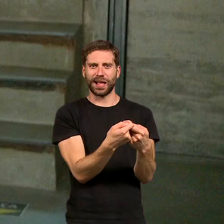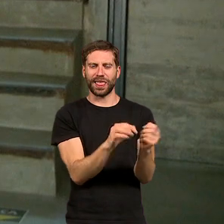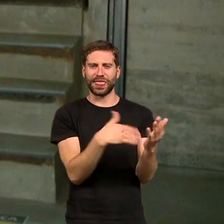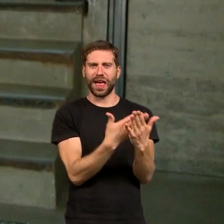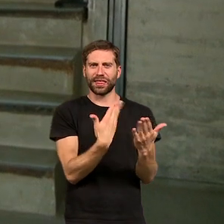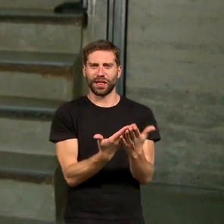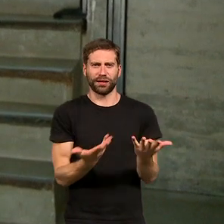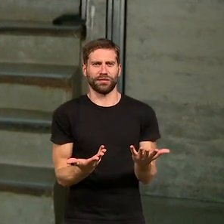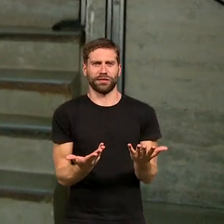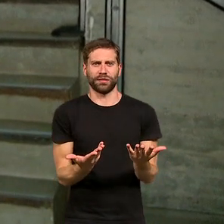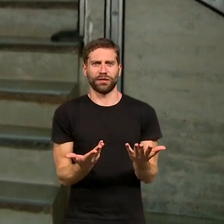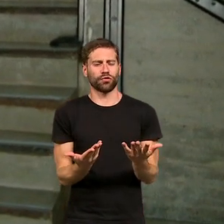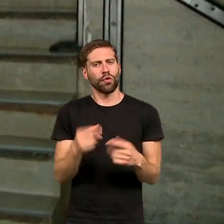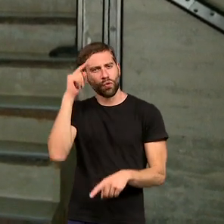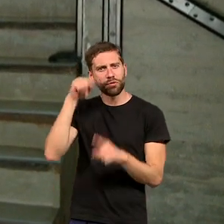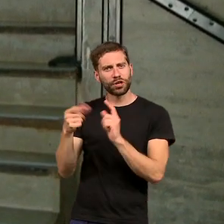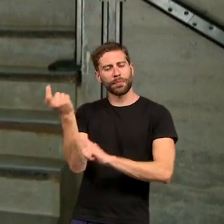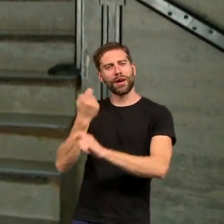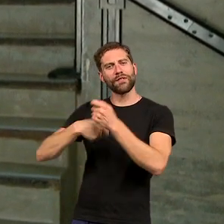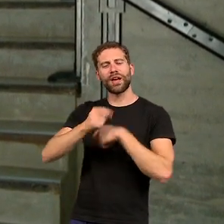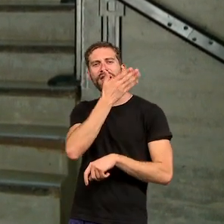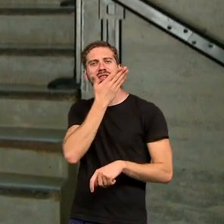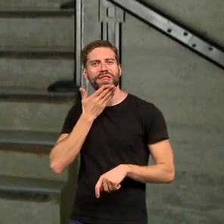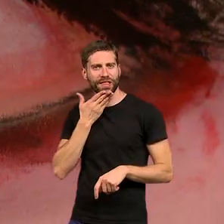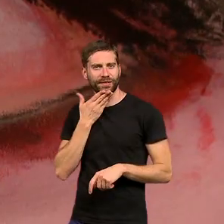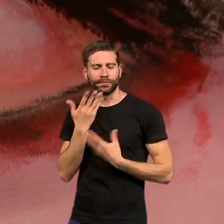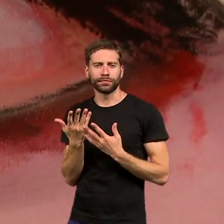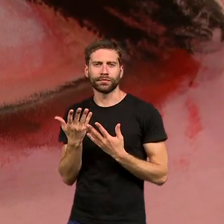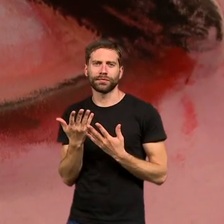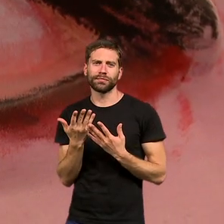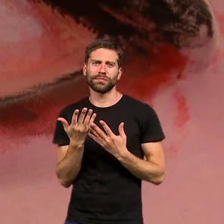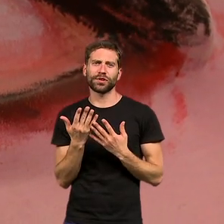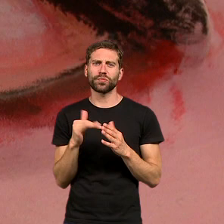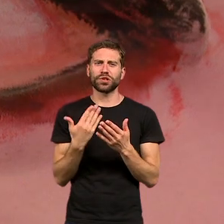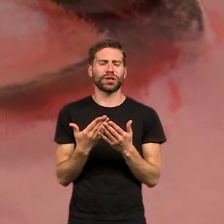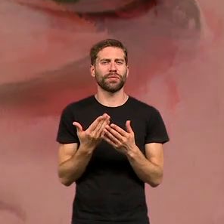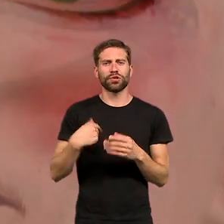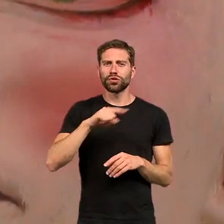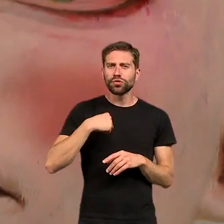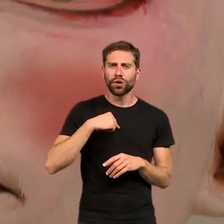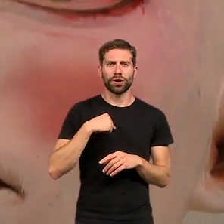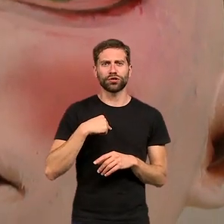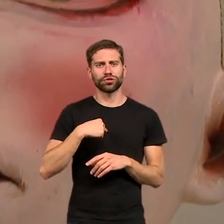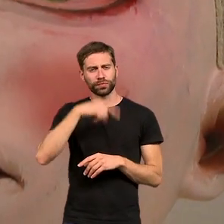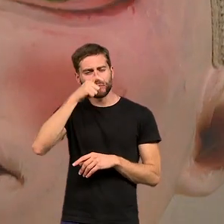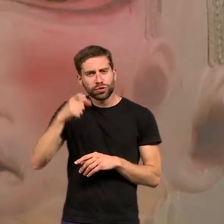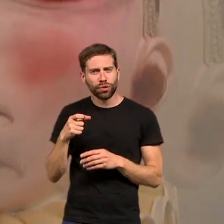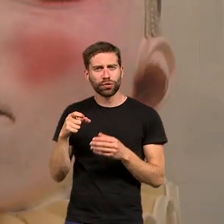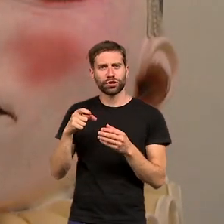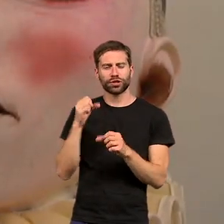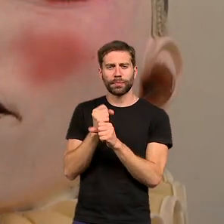facilitando a venda. Isto é extremamente difícil e deixa os artistas sem dormir